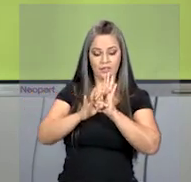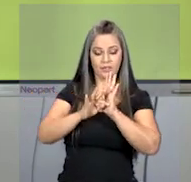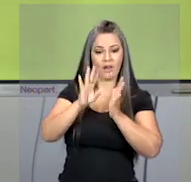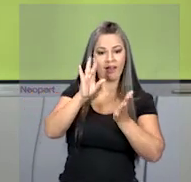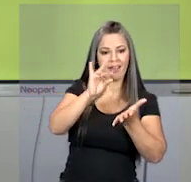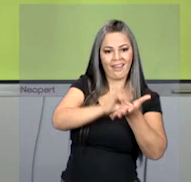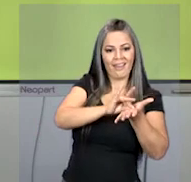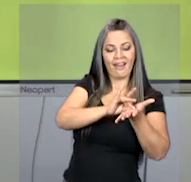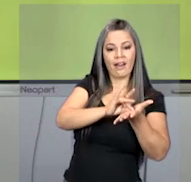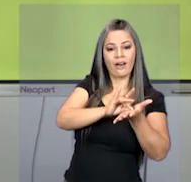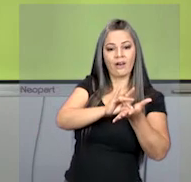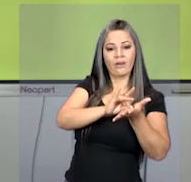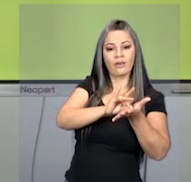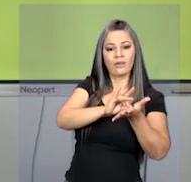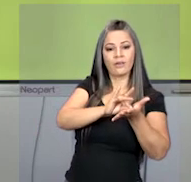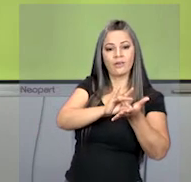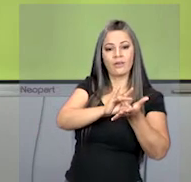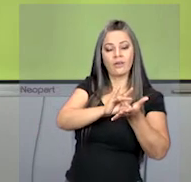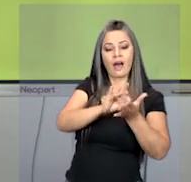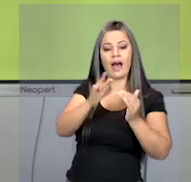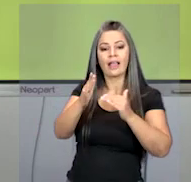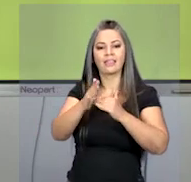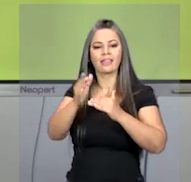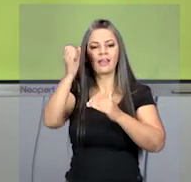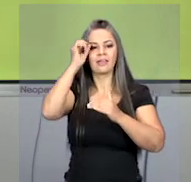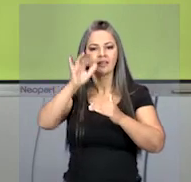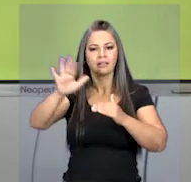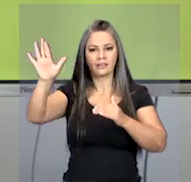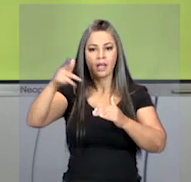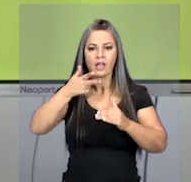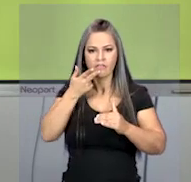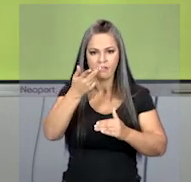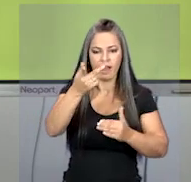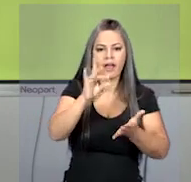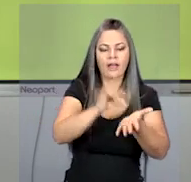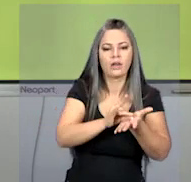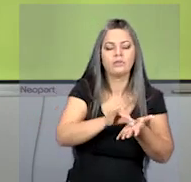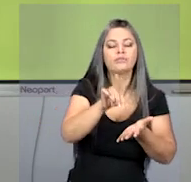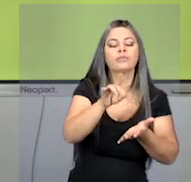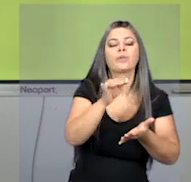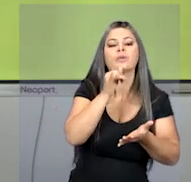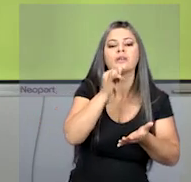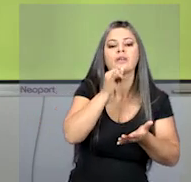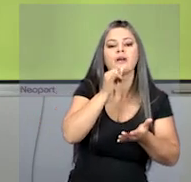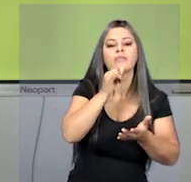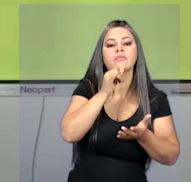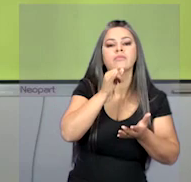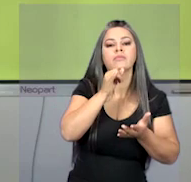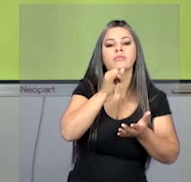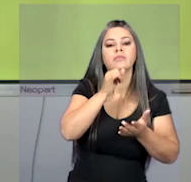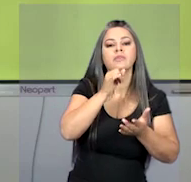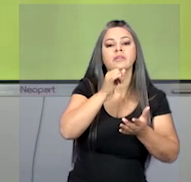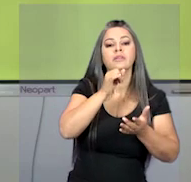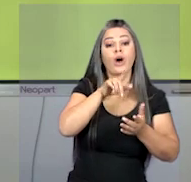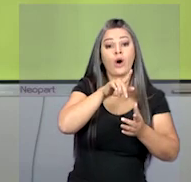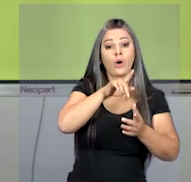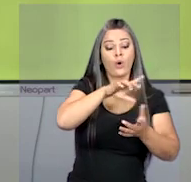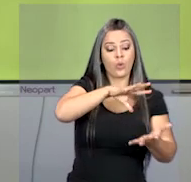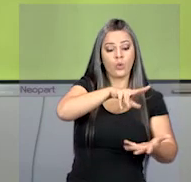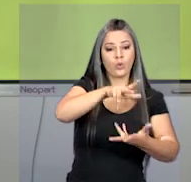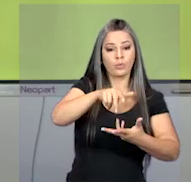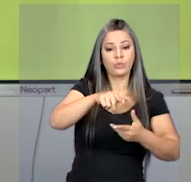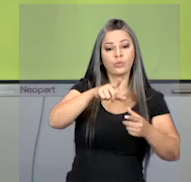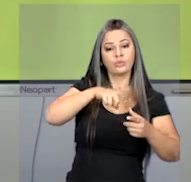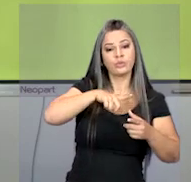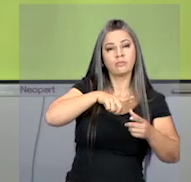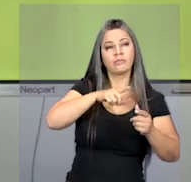algo real. A humanidade hoje consegue produzir comida para mais ou menos 14 bilhões de